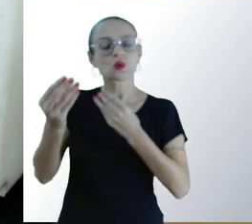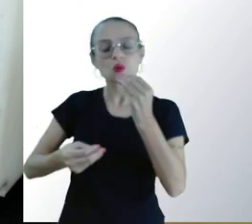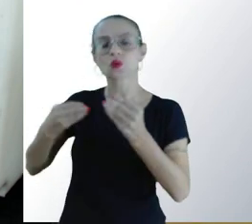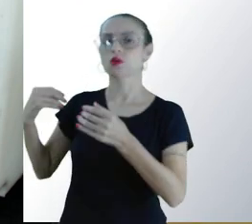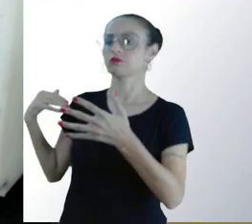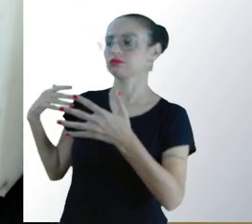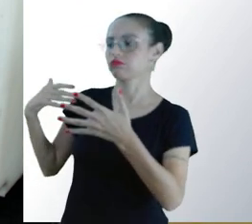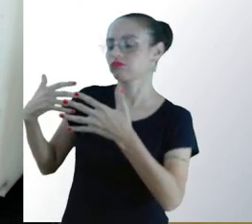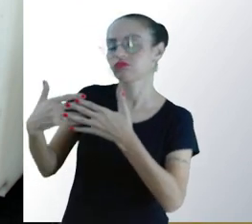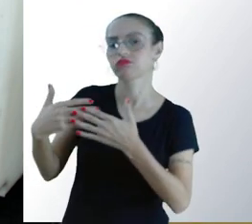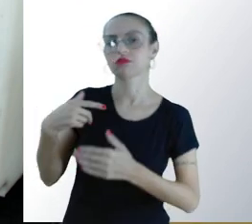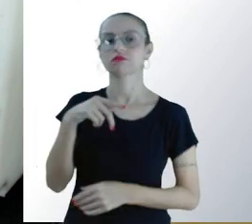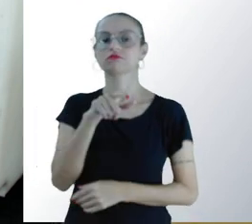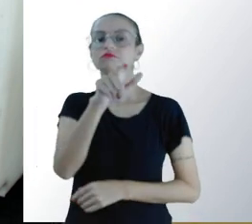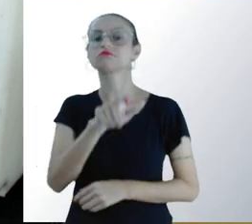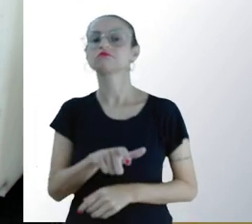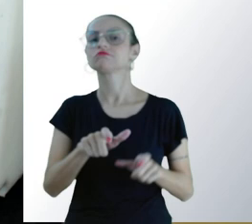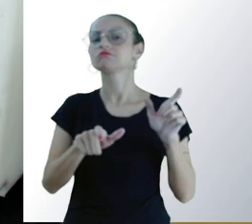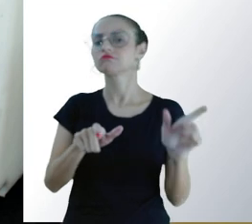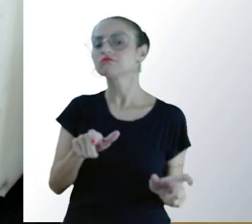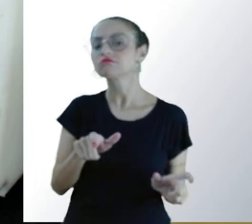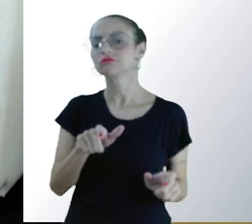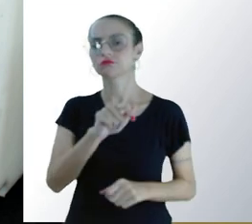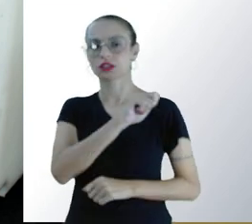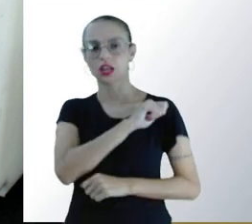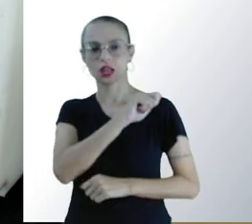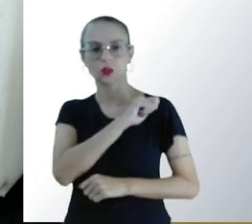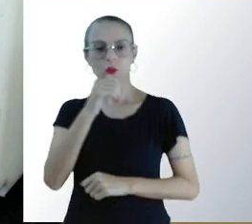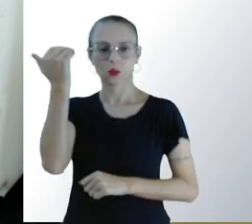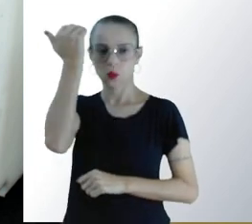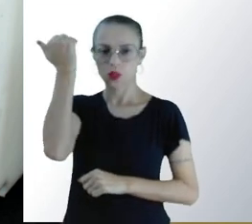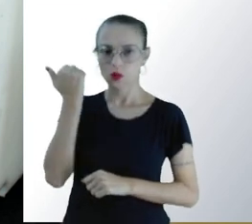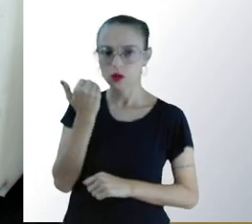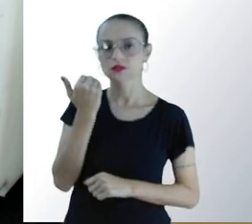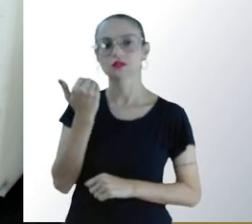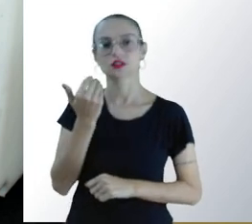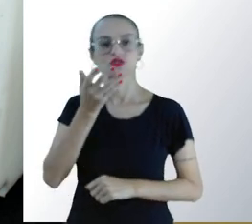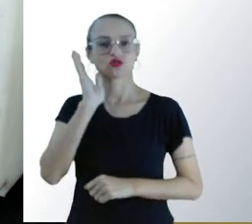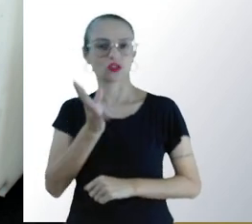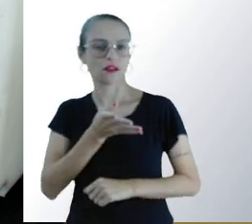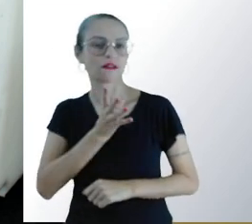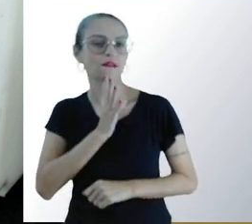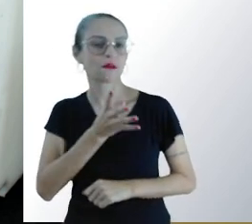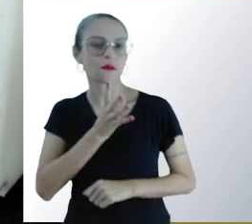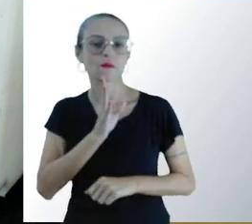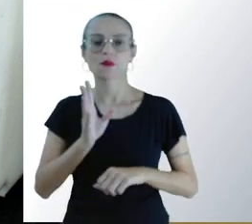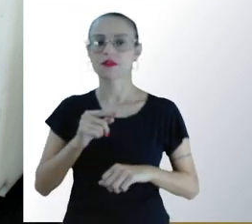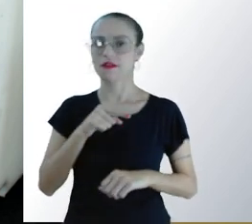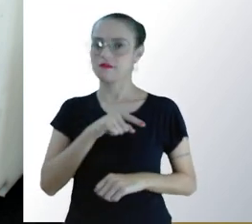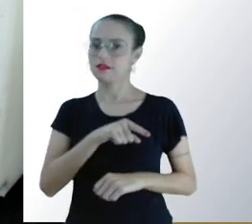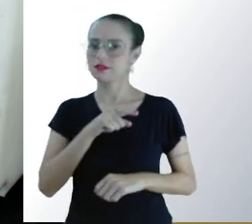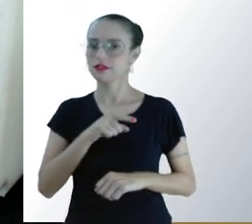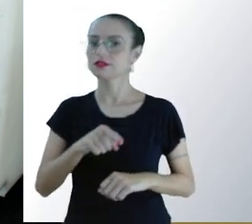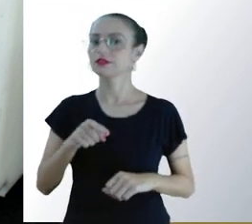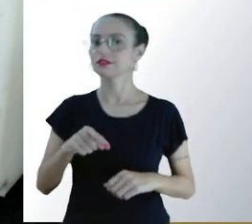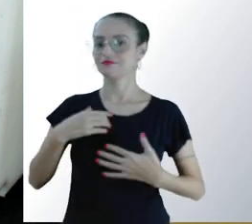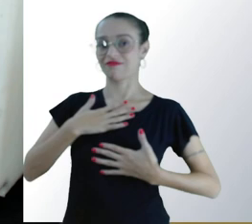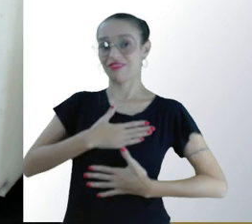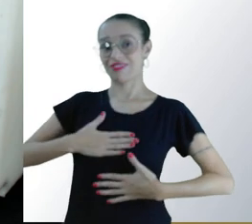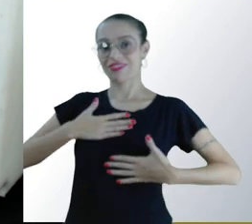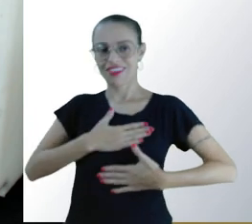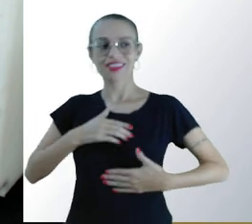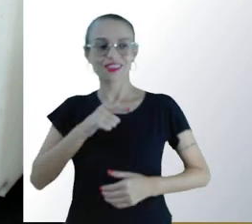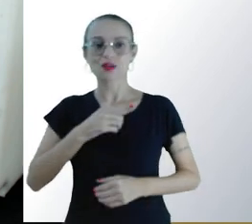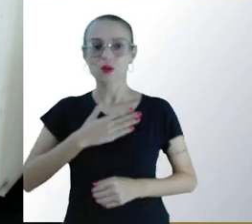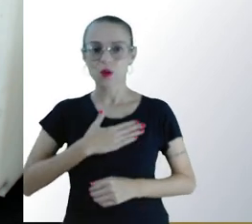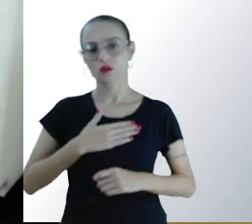repertório desse ou dessa adolescente. Se é uma malícia, se já tem um conhecimento para saber que isso vai satisfazer